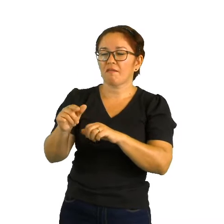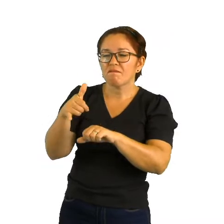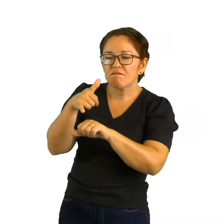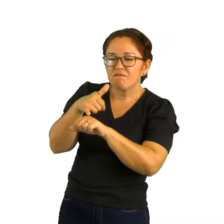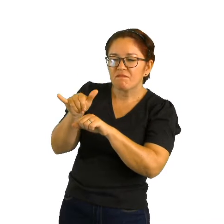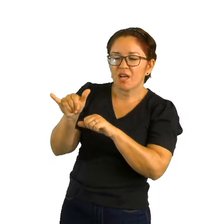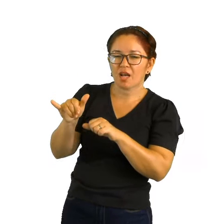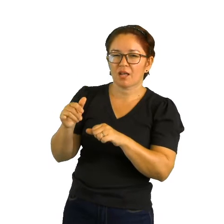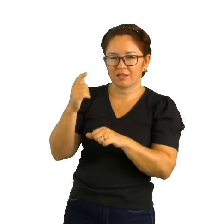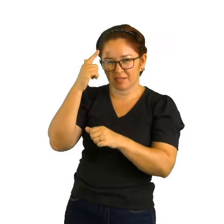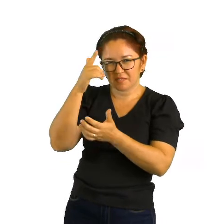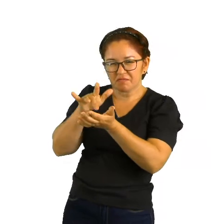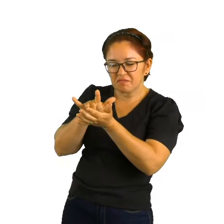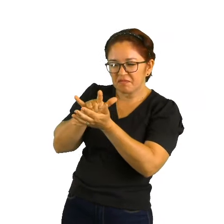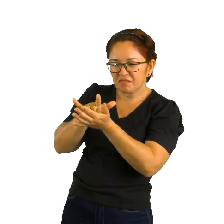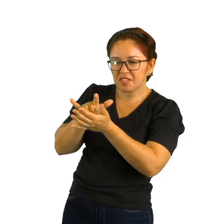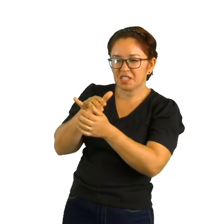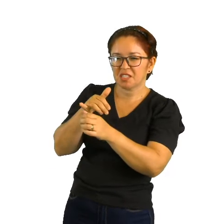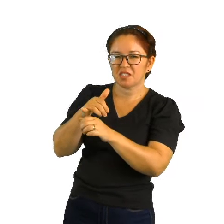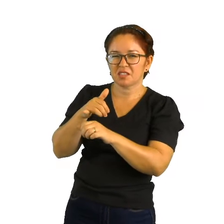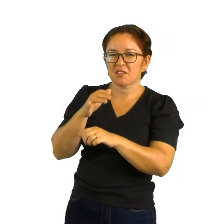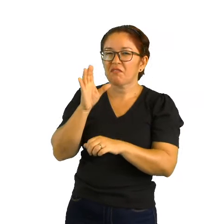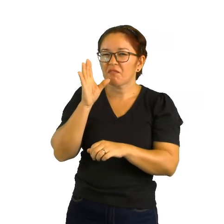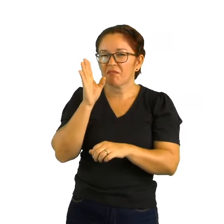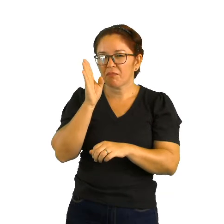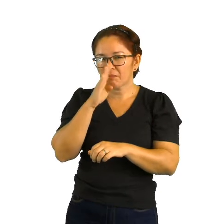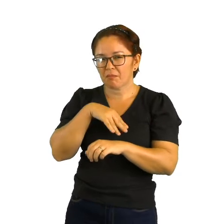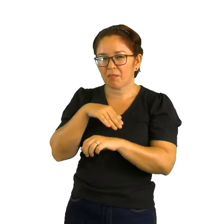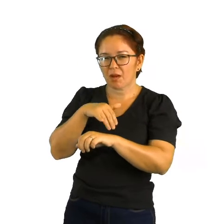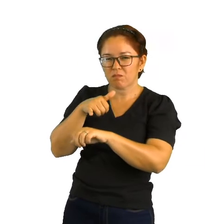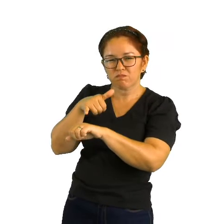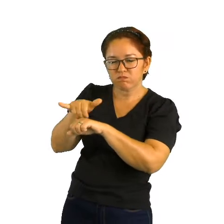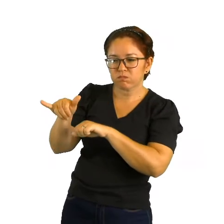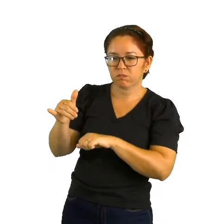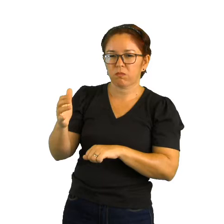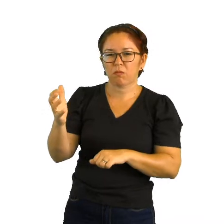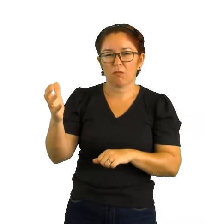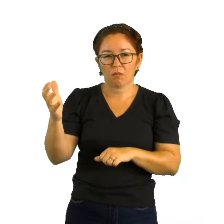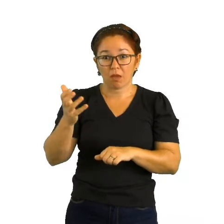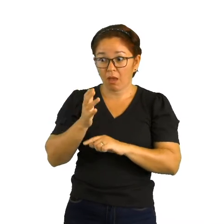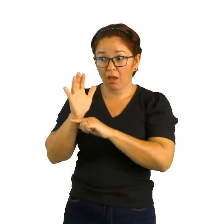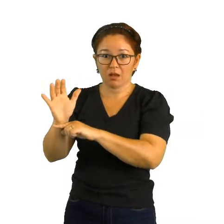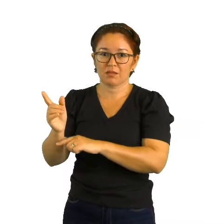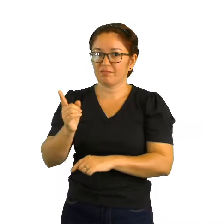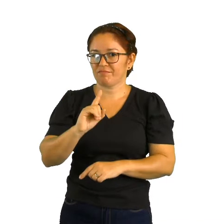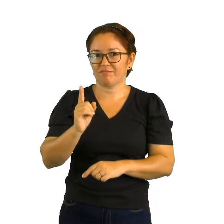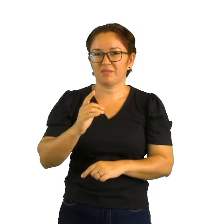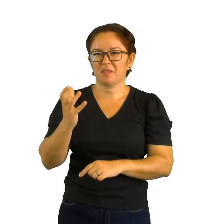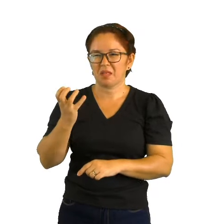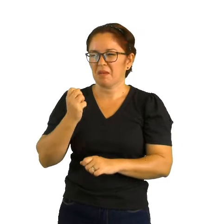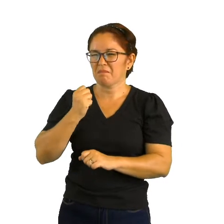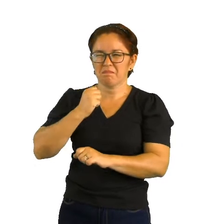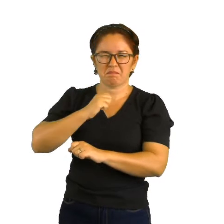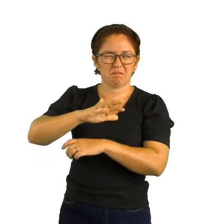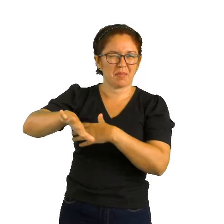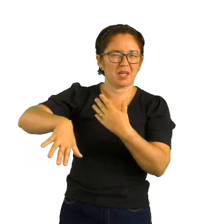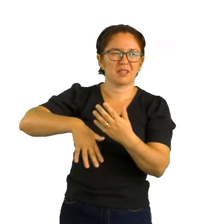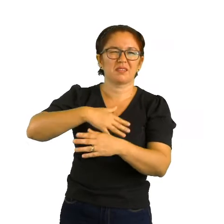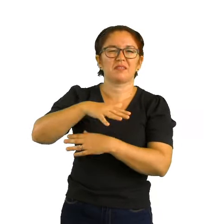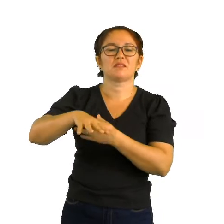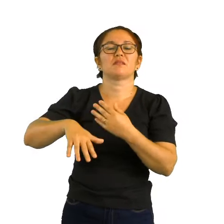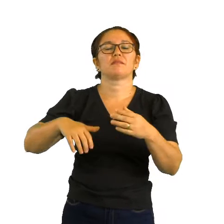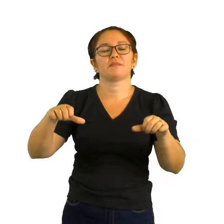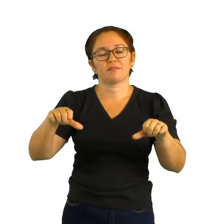herói, mas na verdade só pretende causar mais conflitos, né?